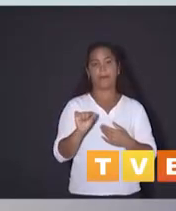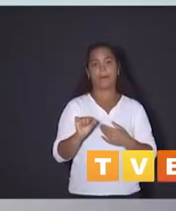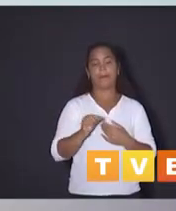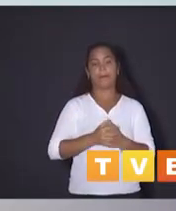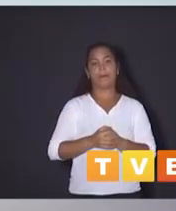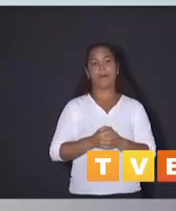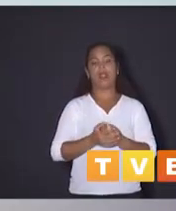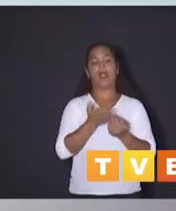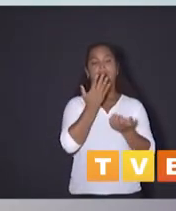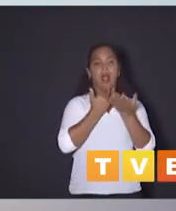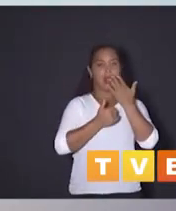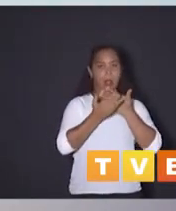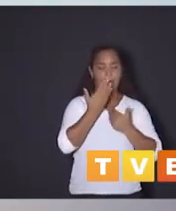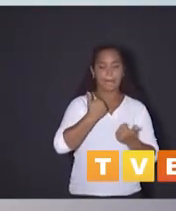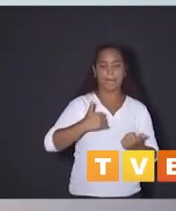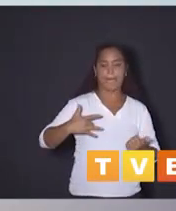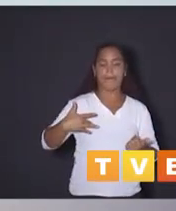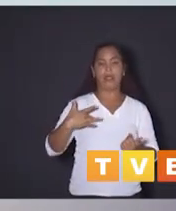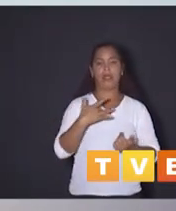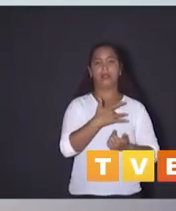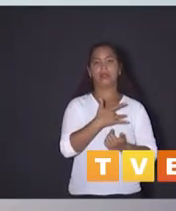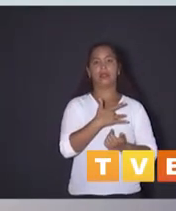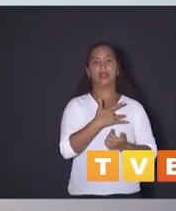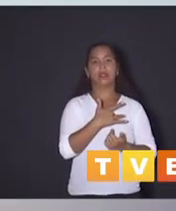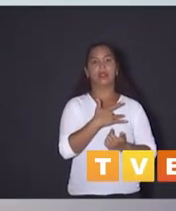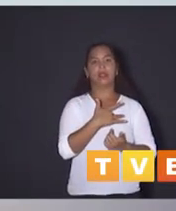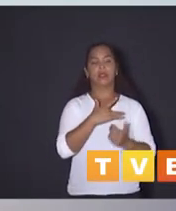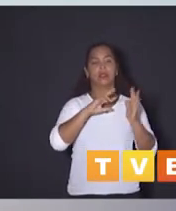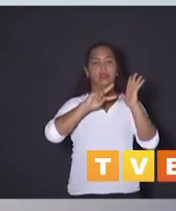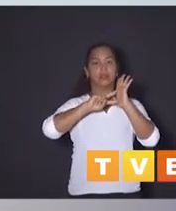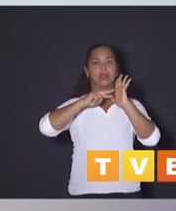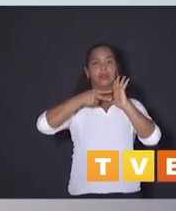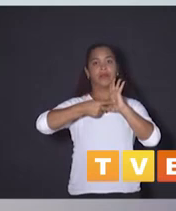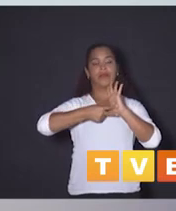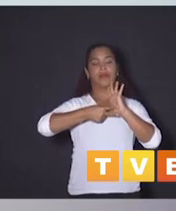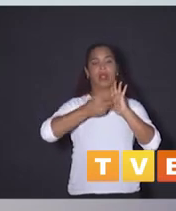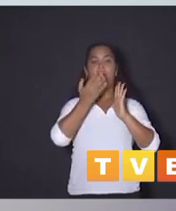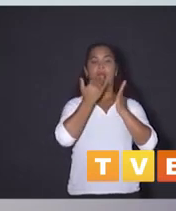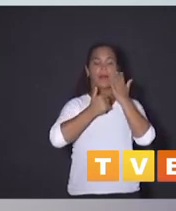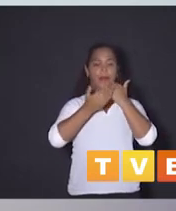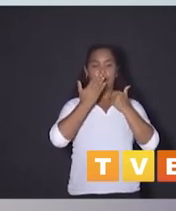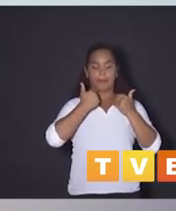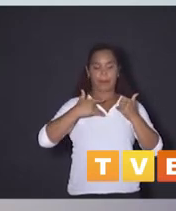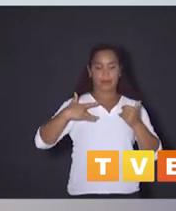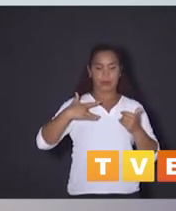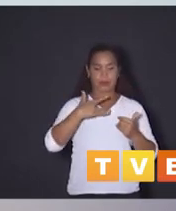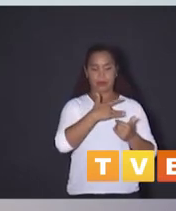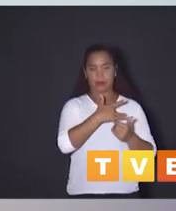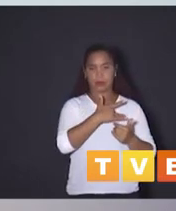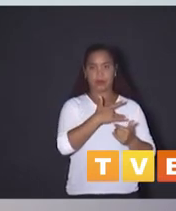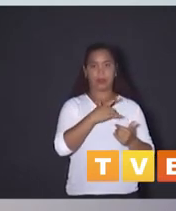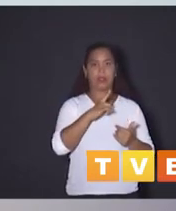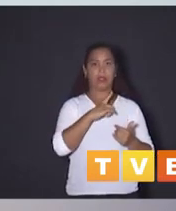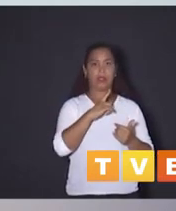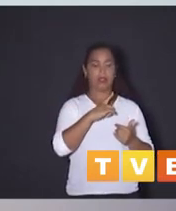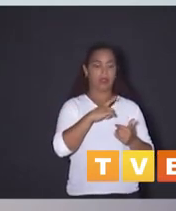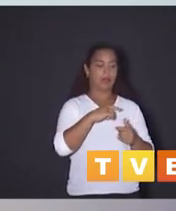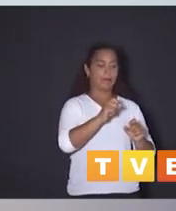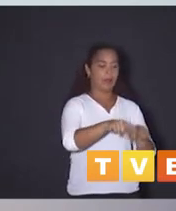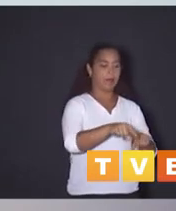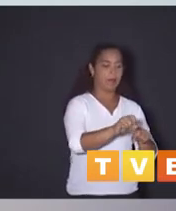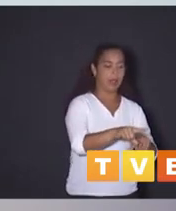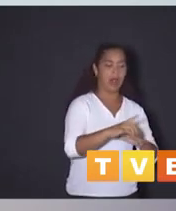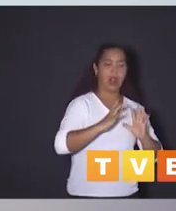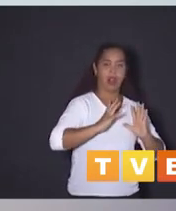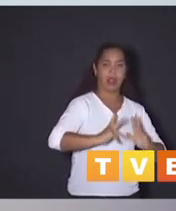alimento saudável ele é igual a ele nós é sinônimo de de alimentação saudável é onde você tem a produção orgânica onde você tem